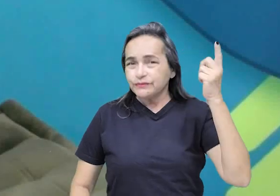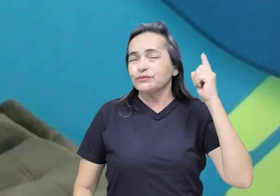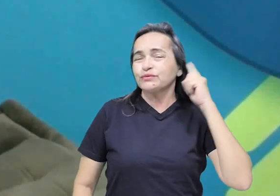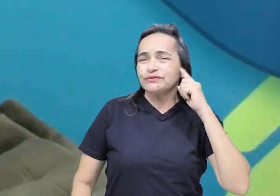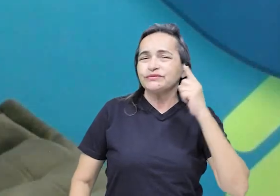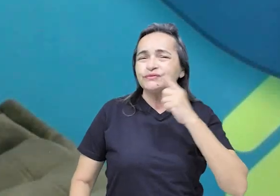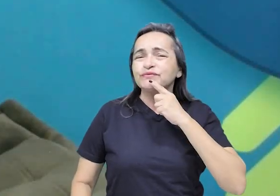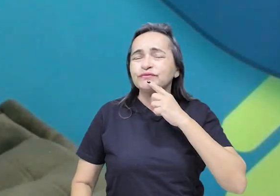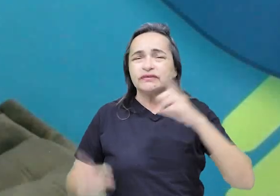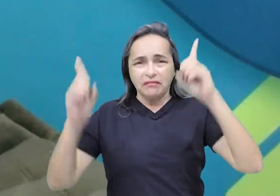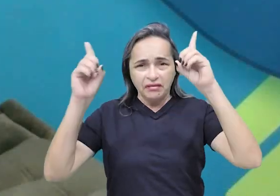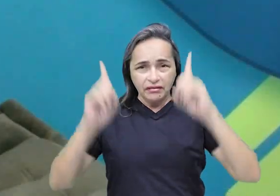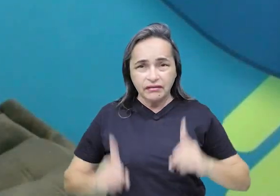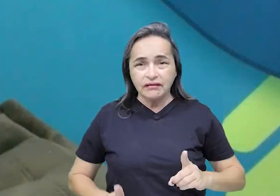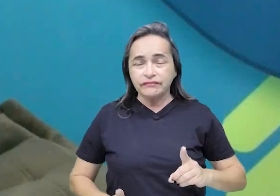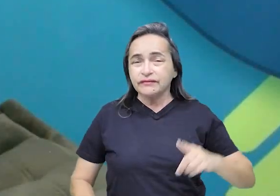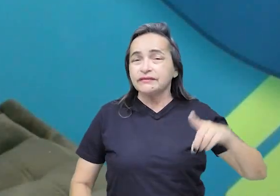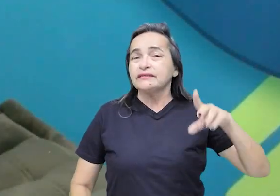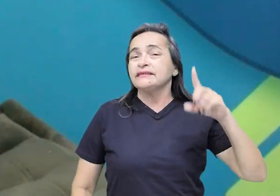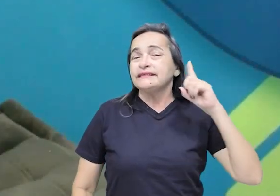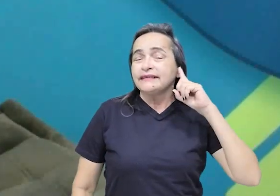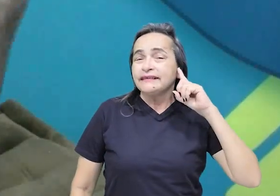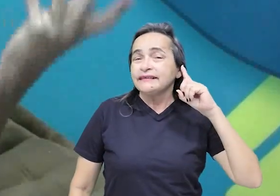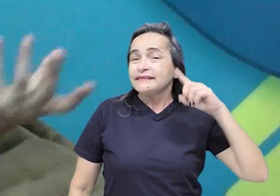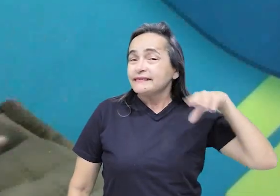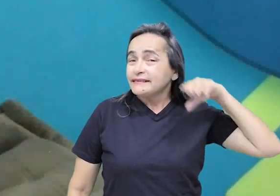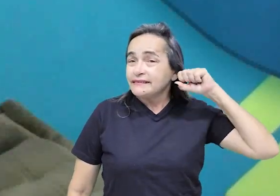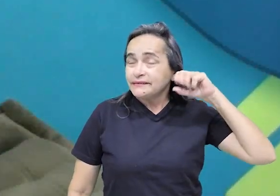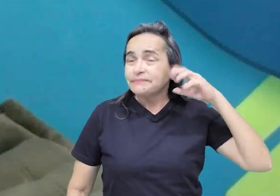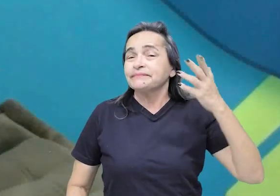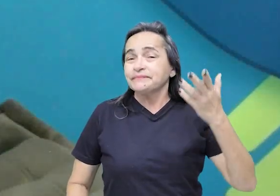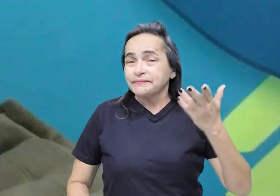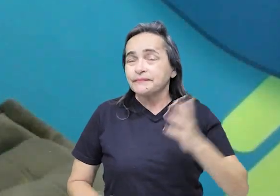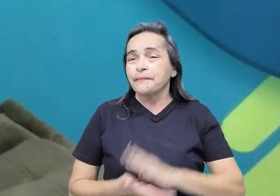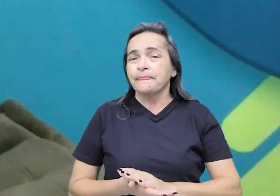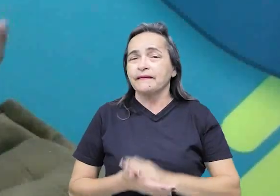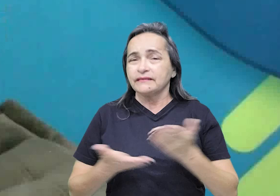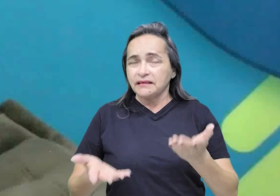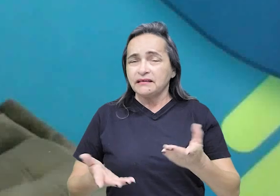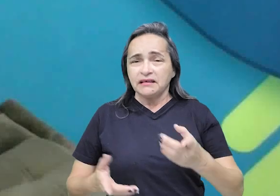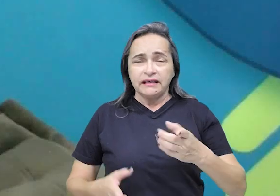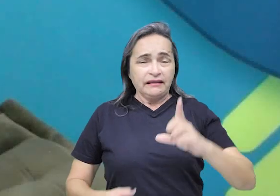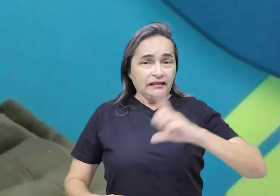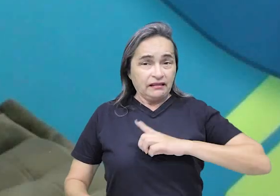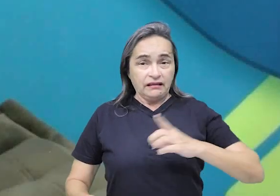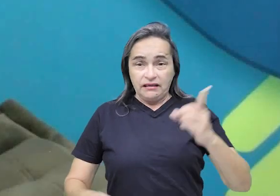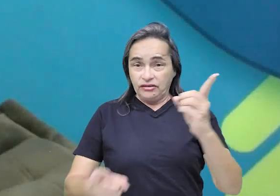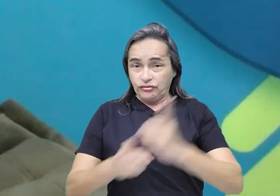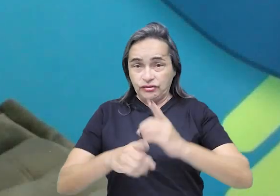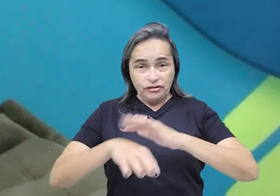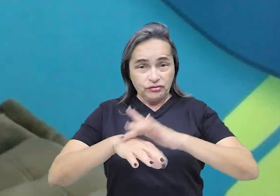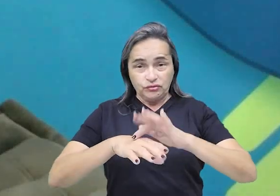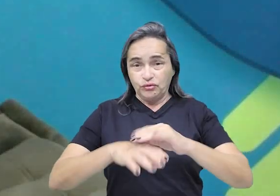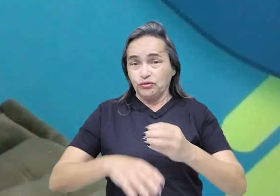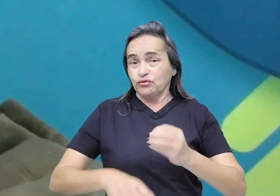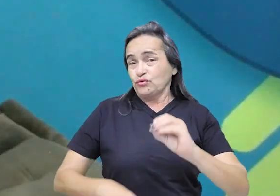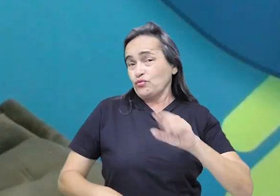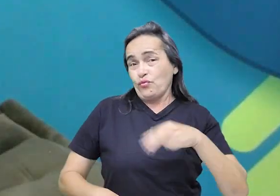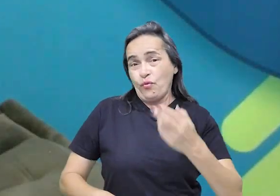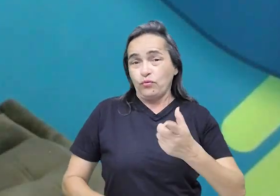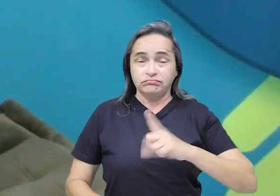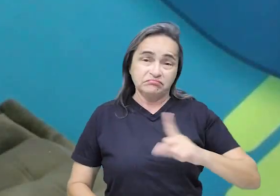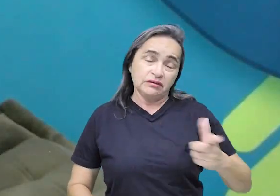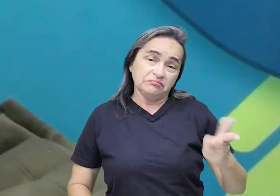dificuldades auditivas, que são diagnosticadas, que não são diagnosticadas, a todos os comprometimentos que envolvem as questões